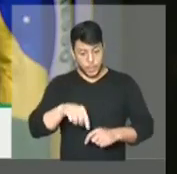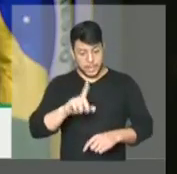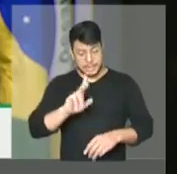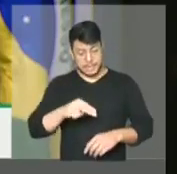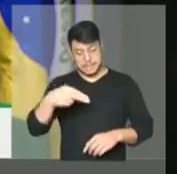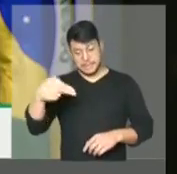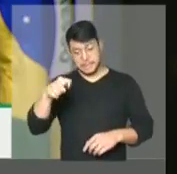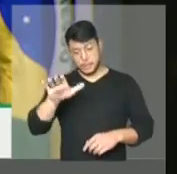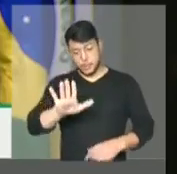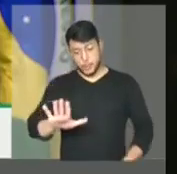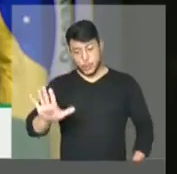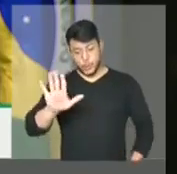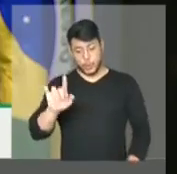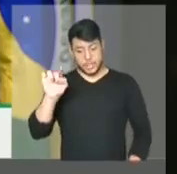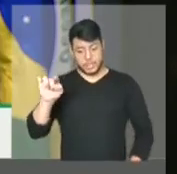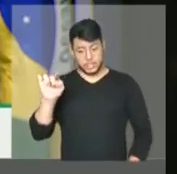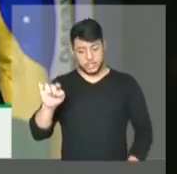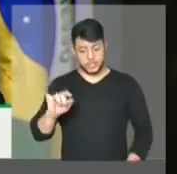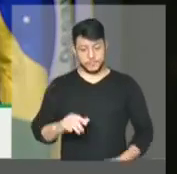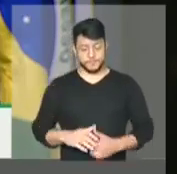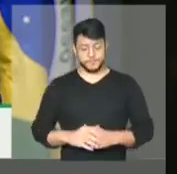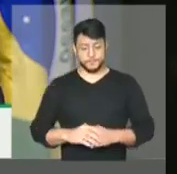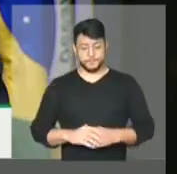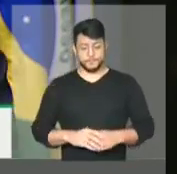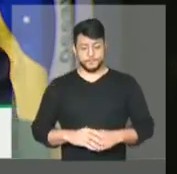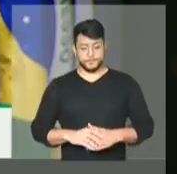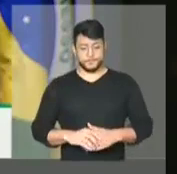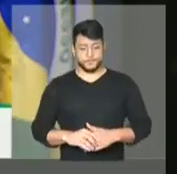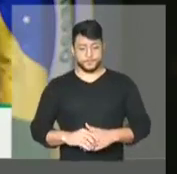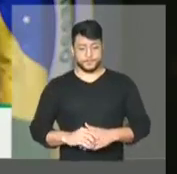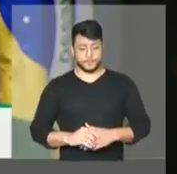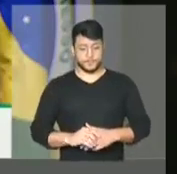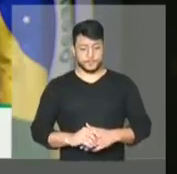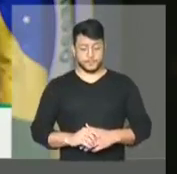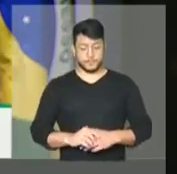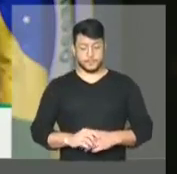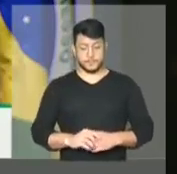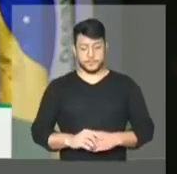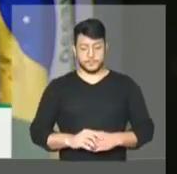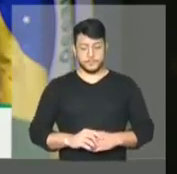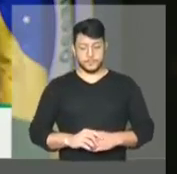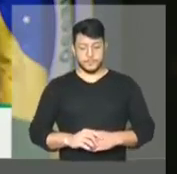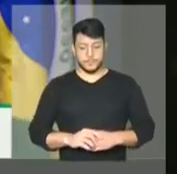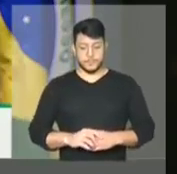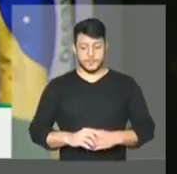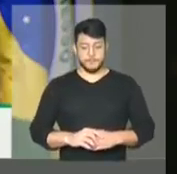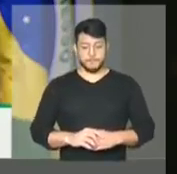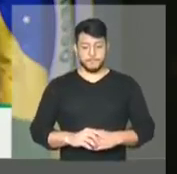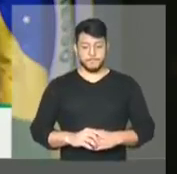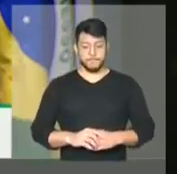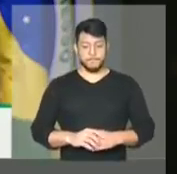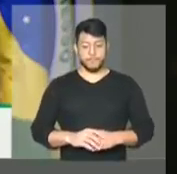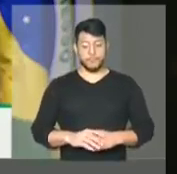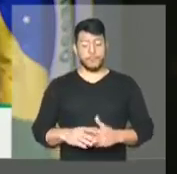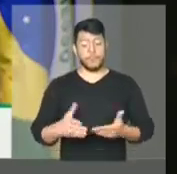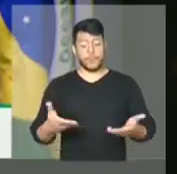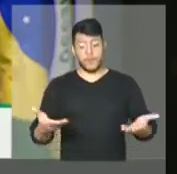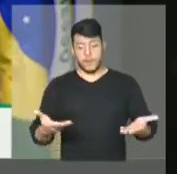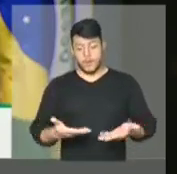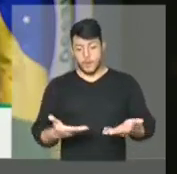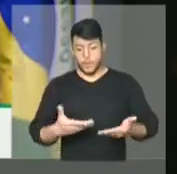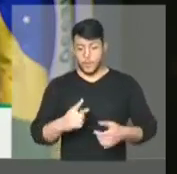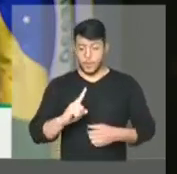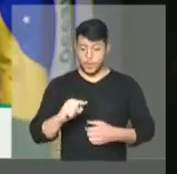duros. A maior parte deles no meu estado de Pernambuco. Mas ouço com prazer o